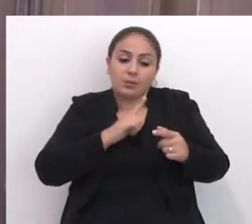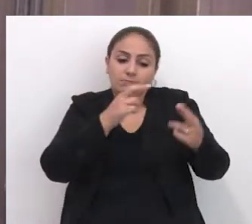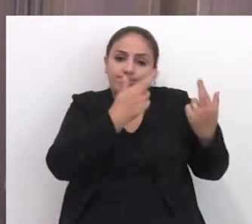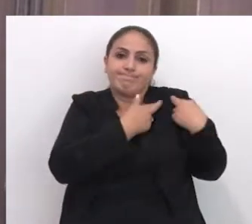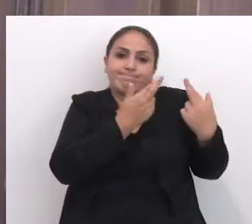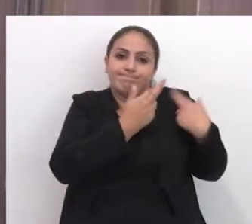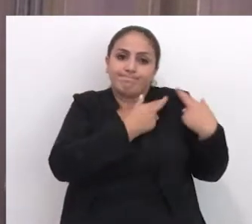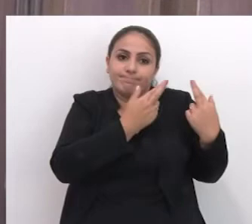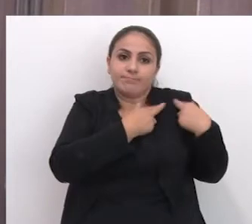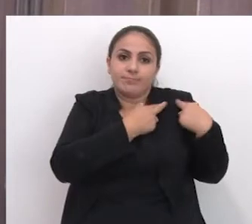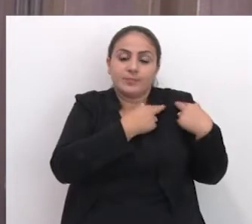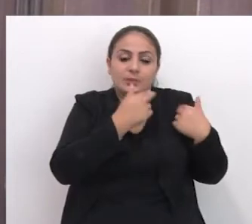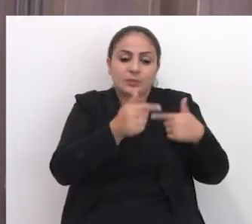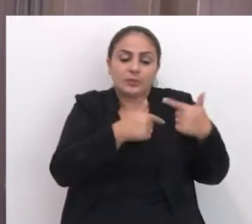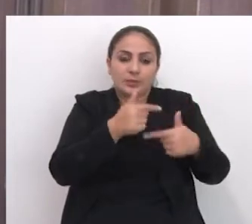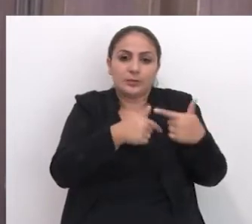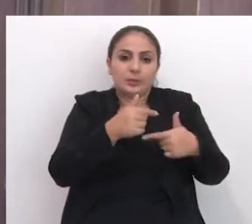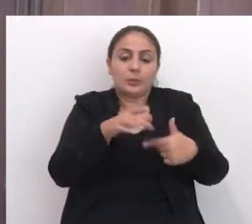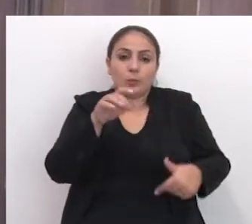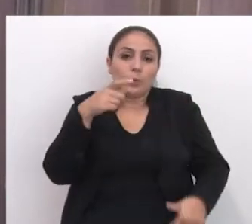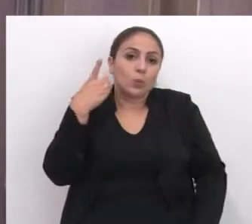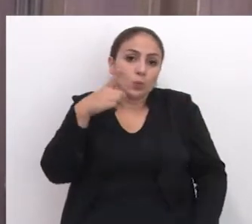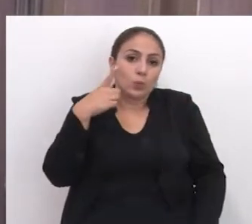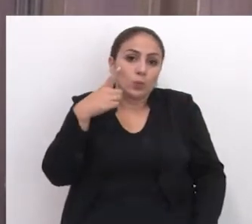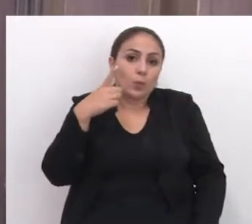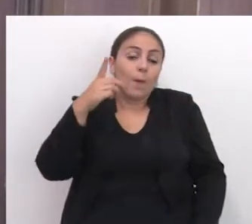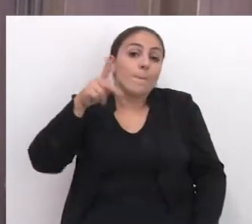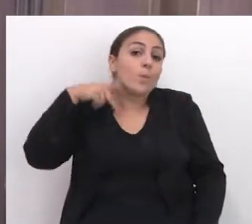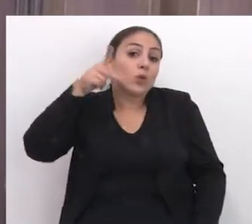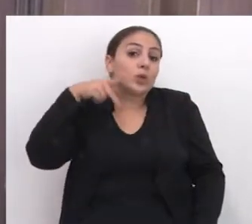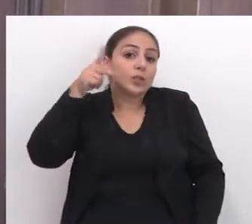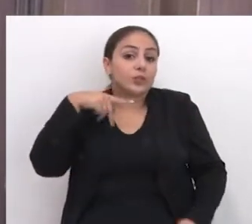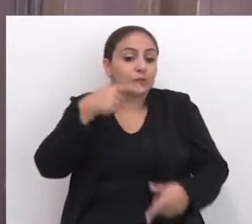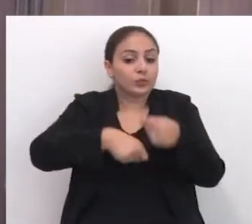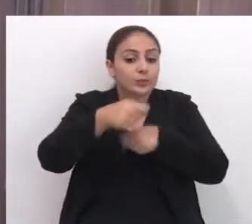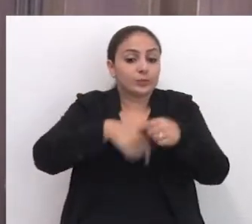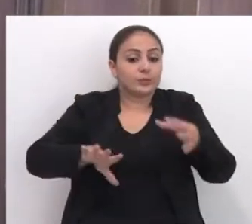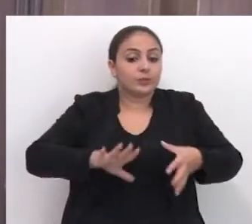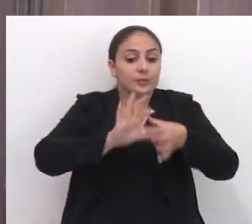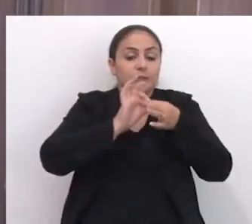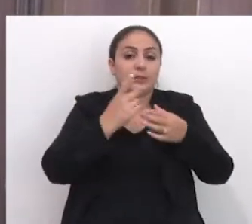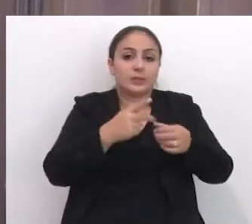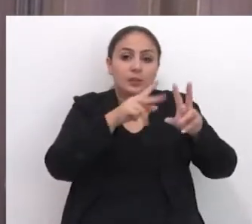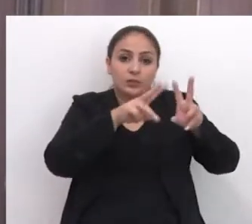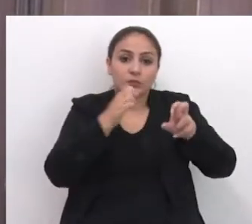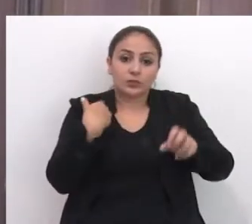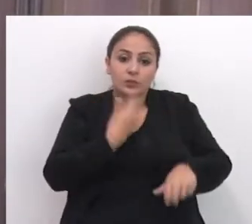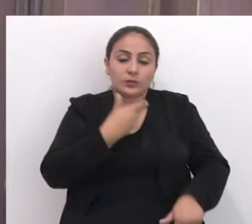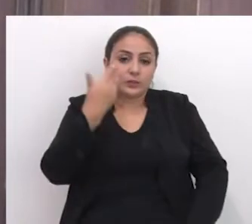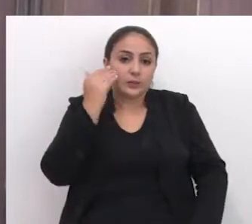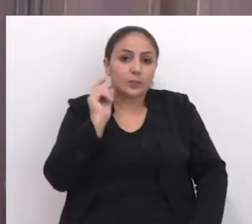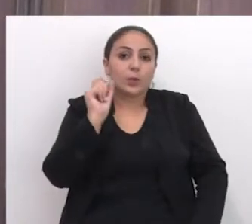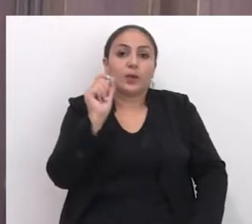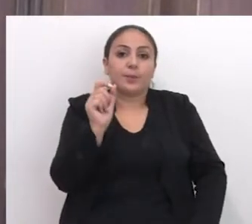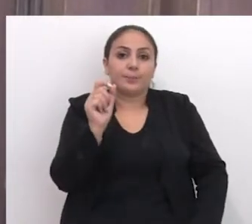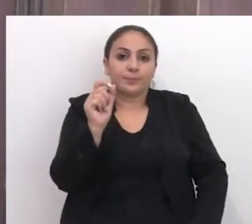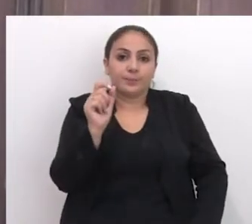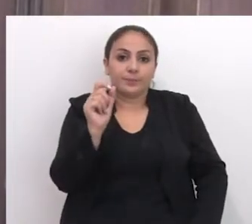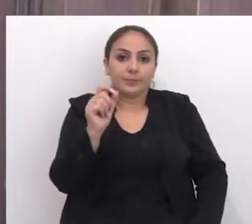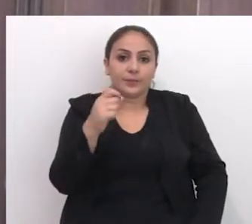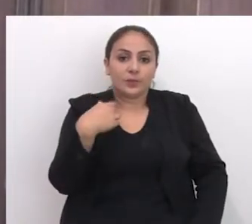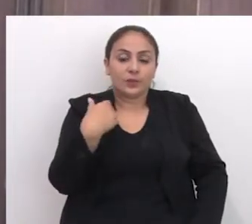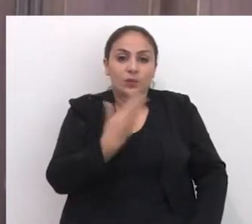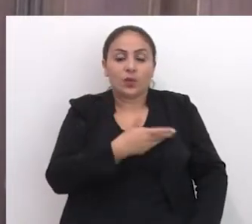questão de responsabilidade dos agentes políticos e administrativos vinculados a essa pauta, entendemos por bem que nós